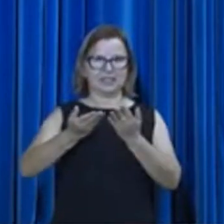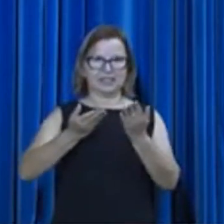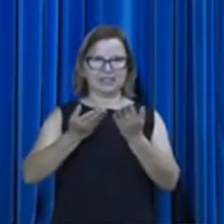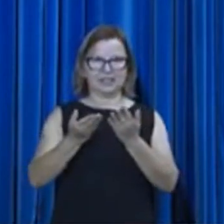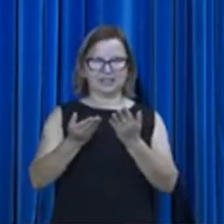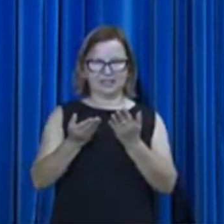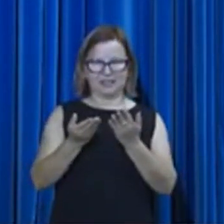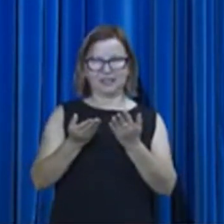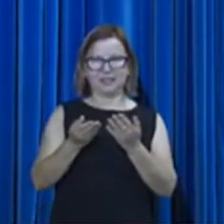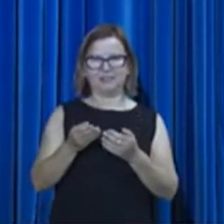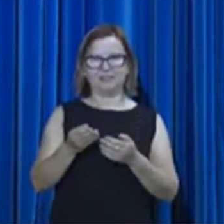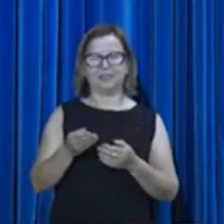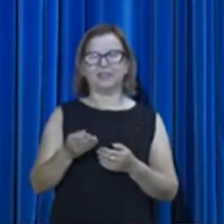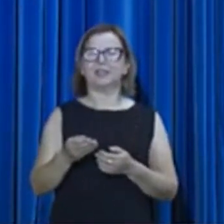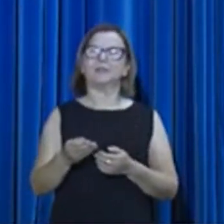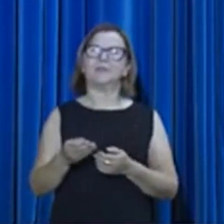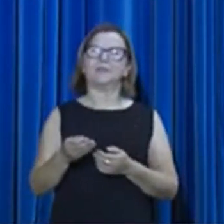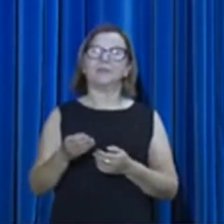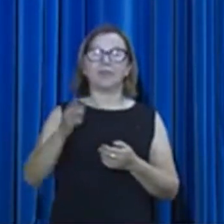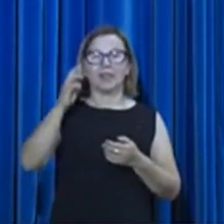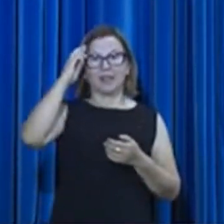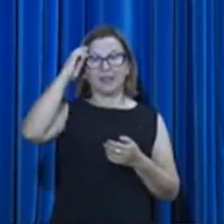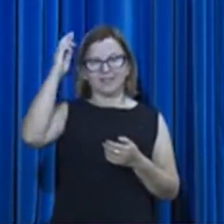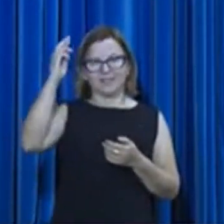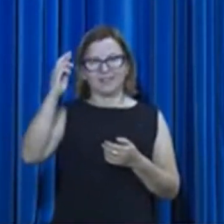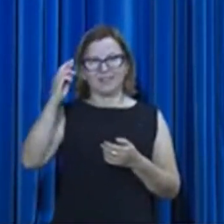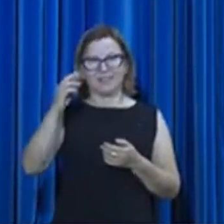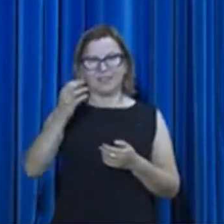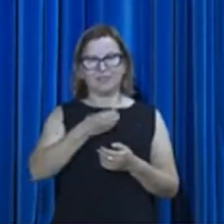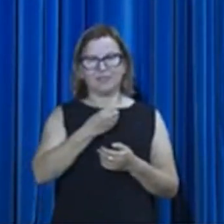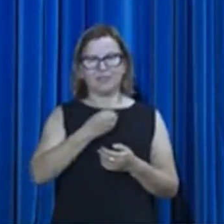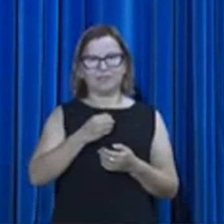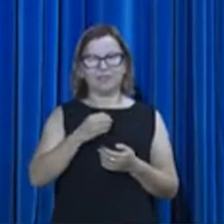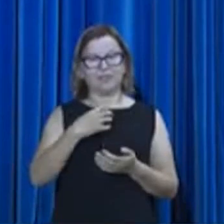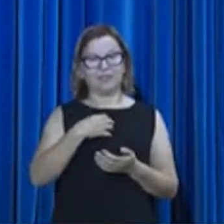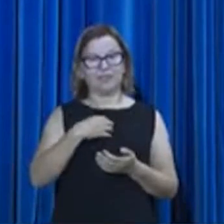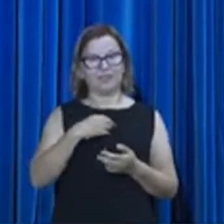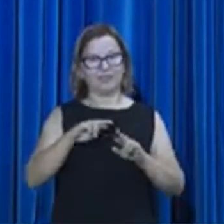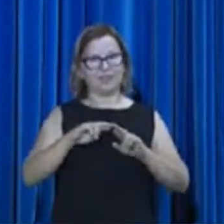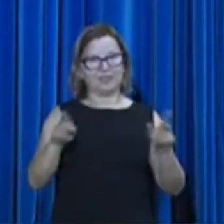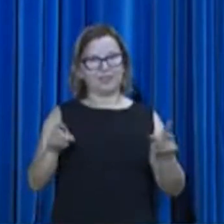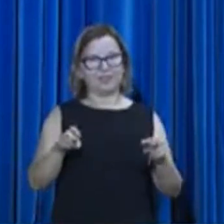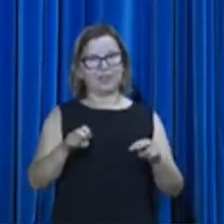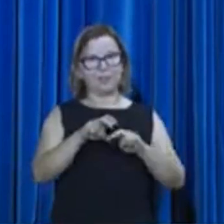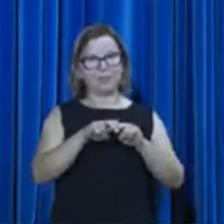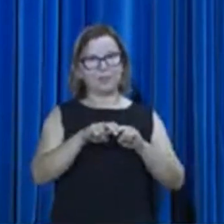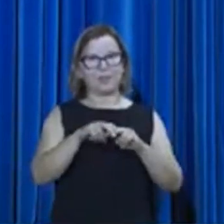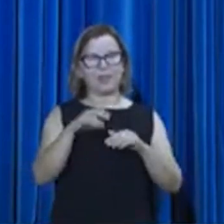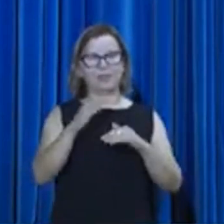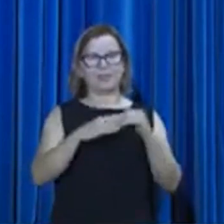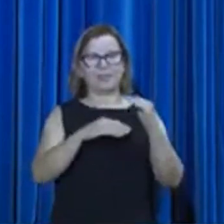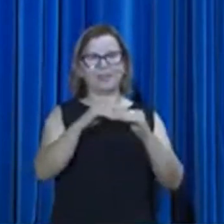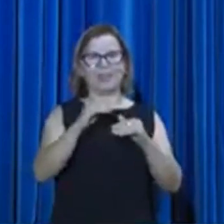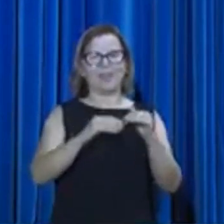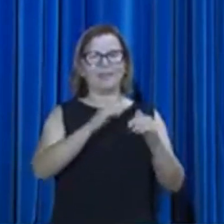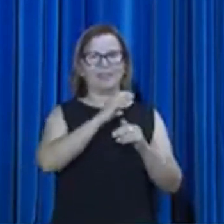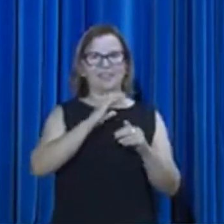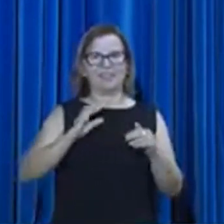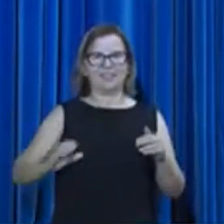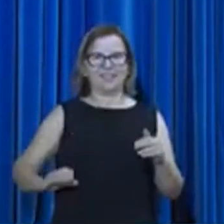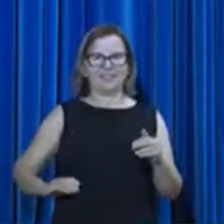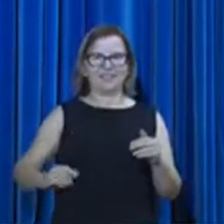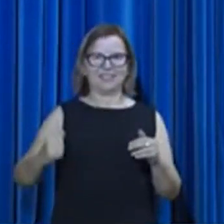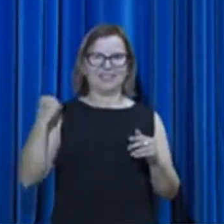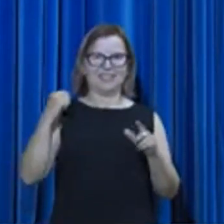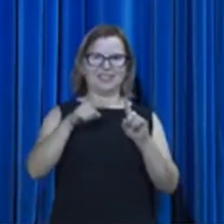nossa sociedade. É para viver de um modo diferente, por causa da obra da cruz em nós. Temos